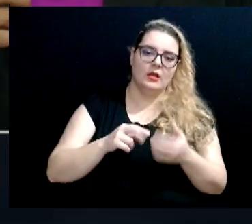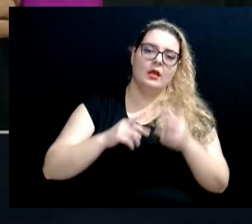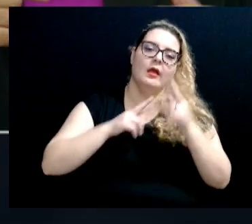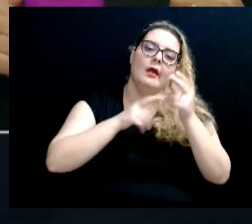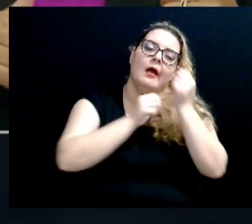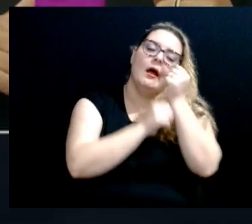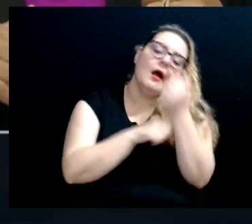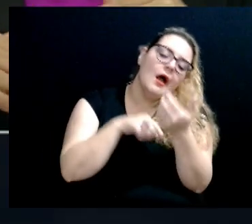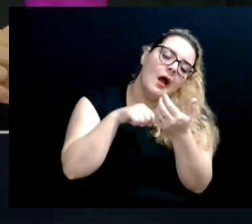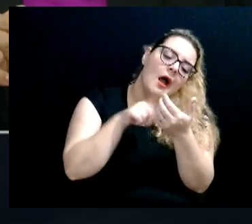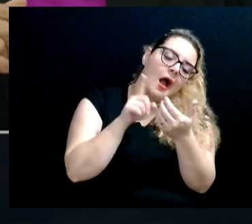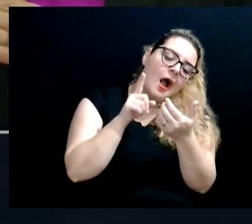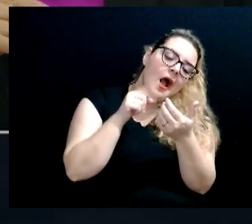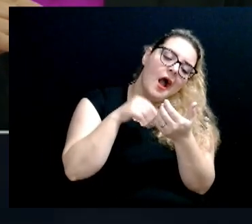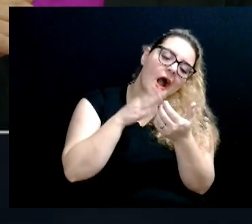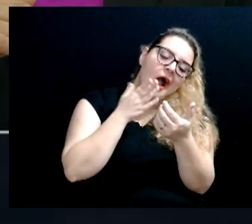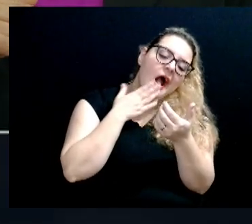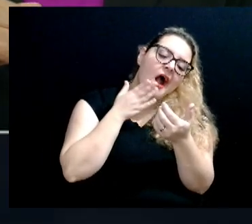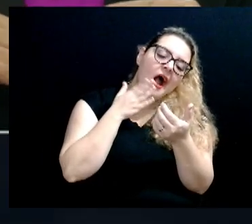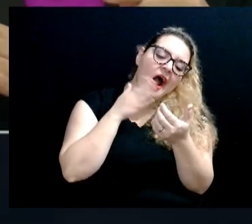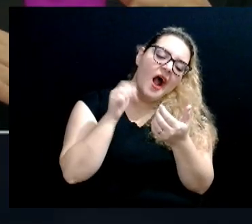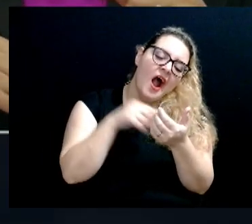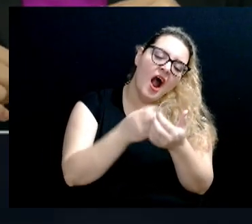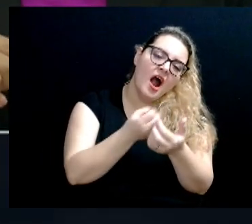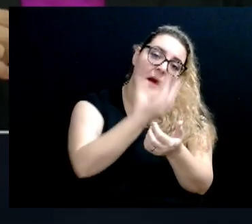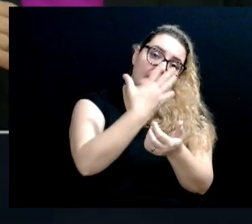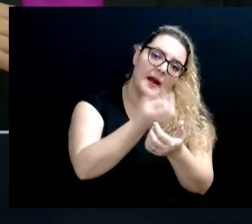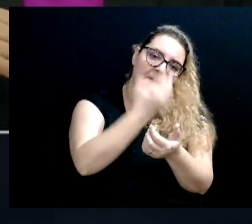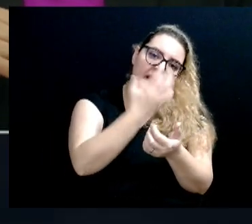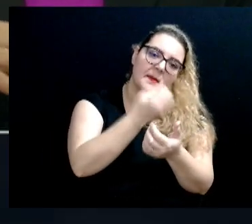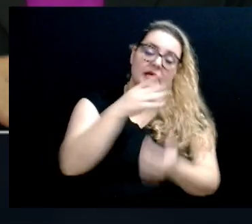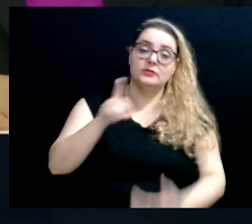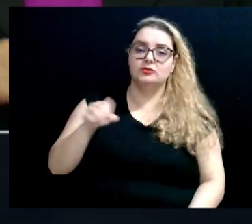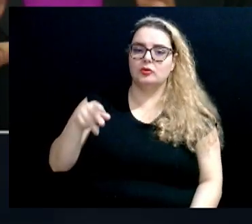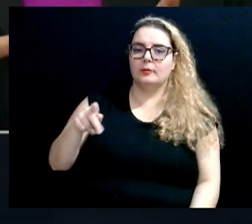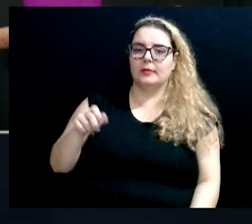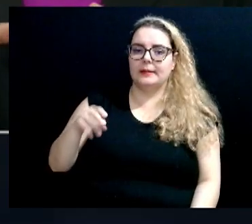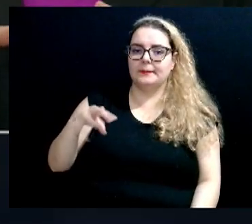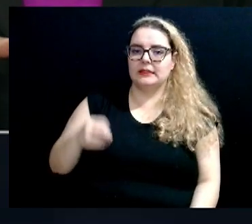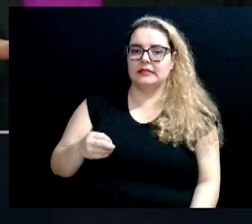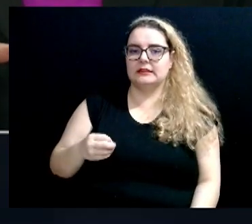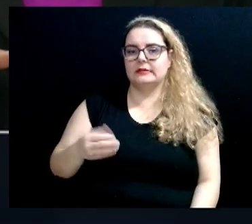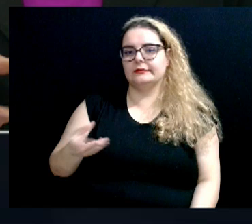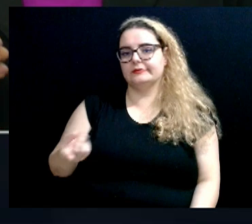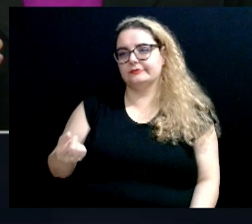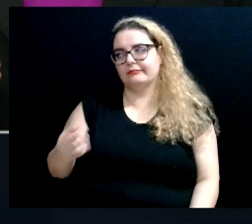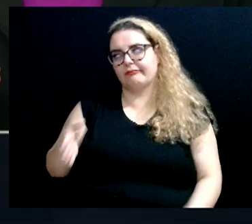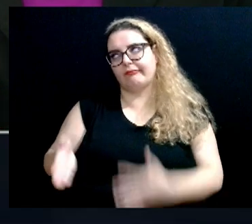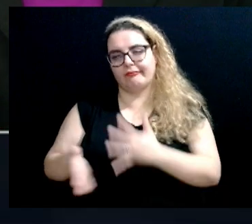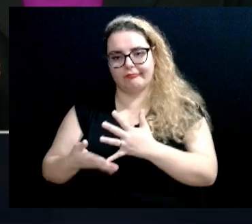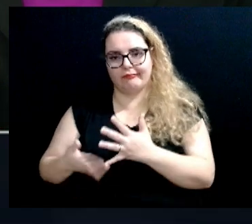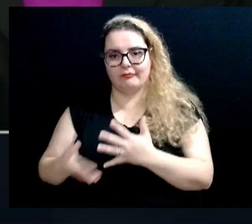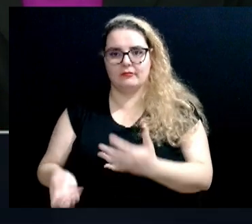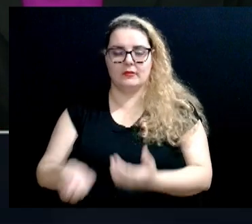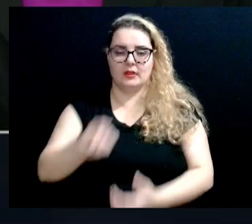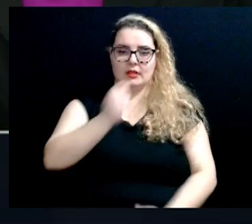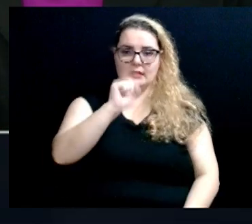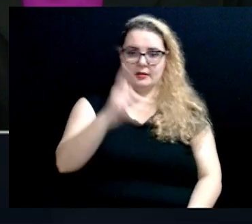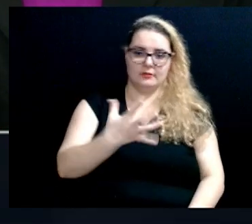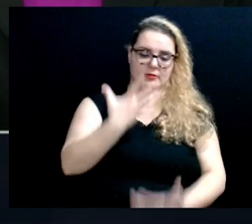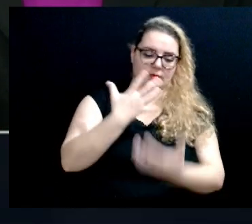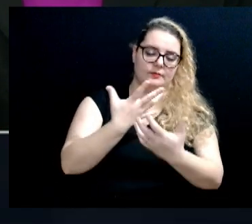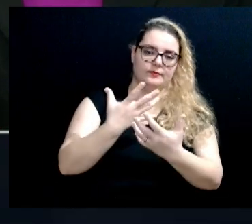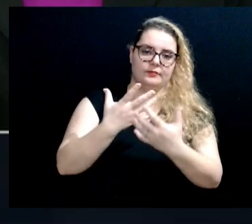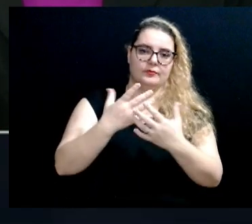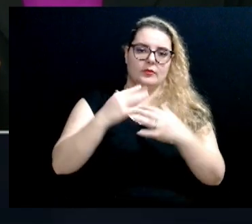a tela, fica recebendo aquela dopamina barata, daí tem a luz azul e o sono literalmente ele